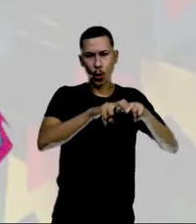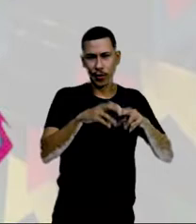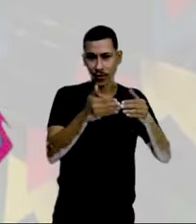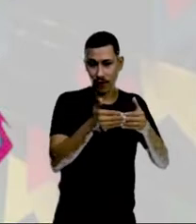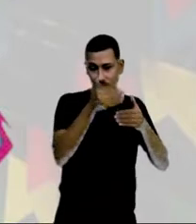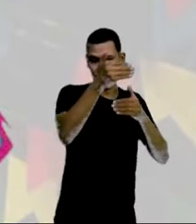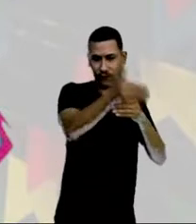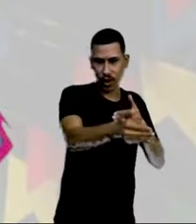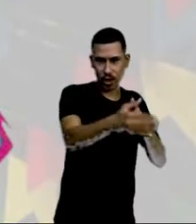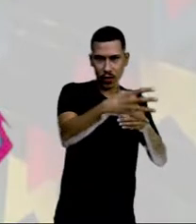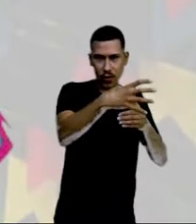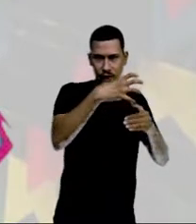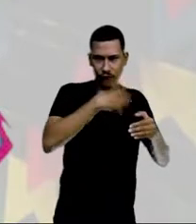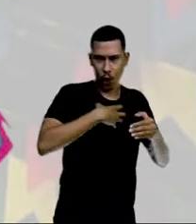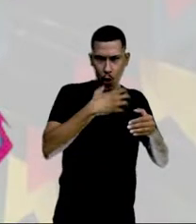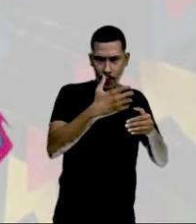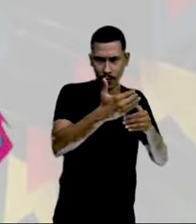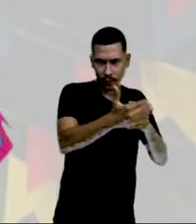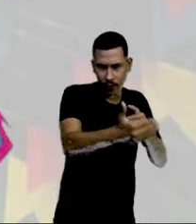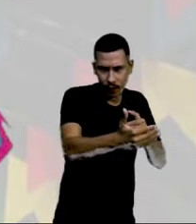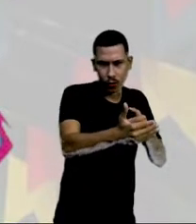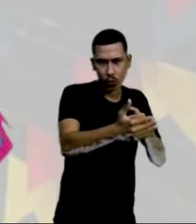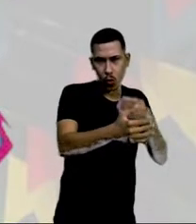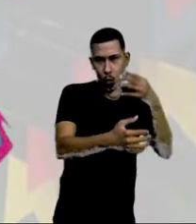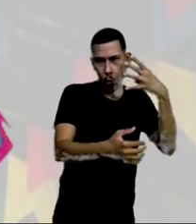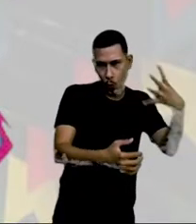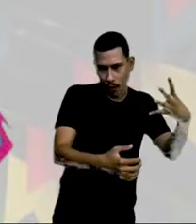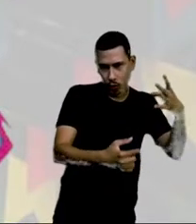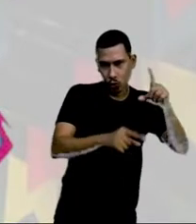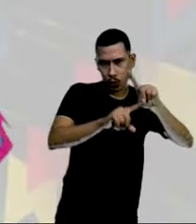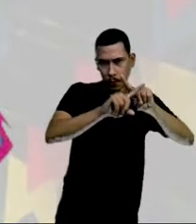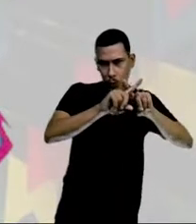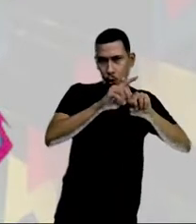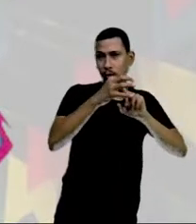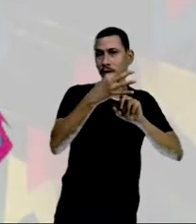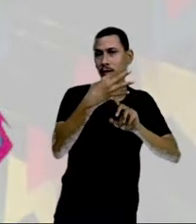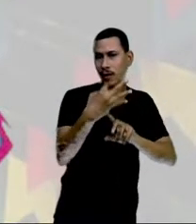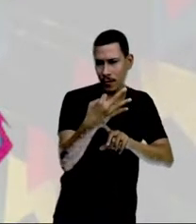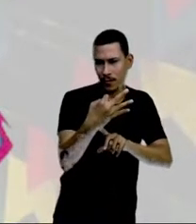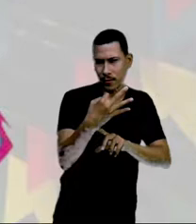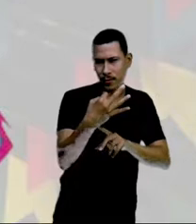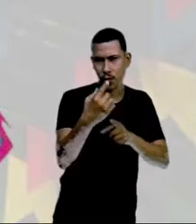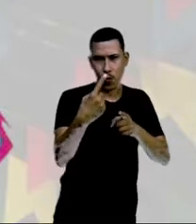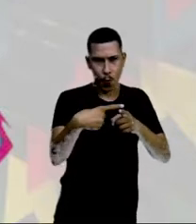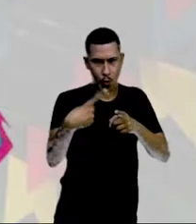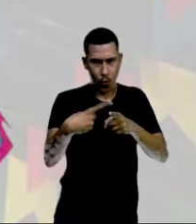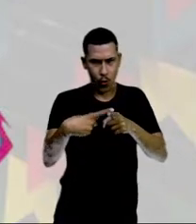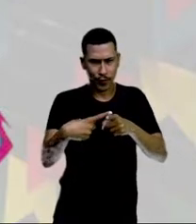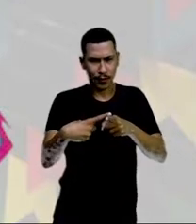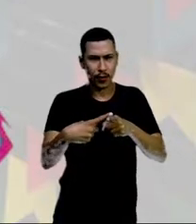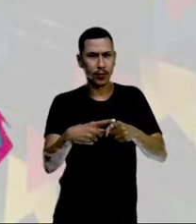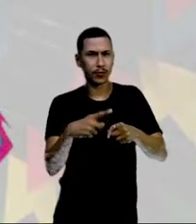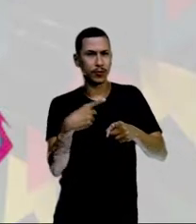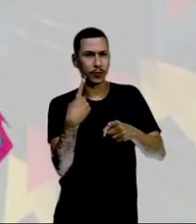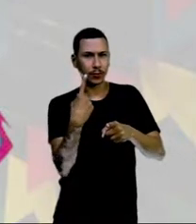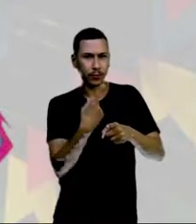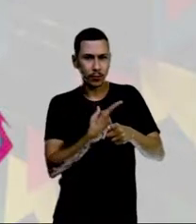frente tem o formato 4. 4 por 3, por quê? existe aqui no